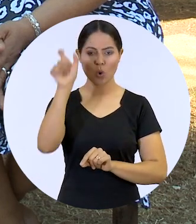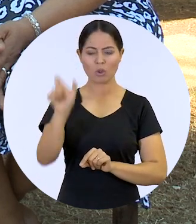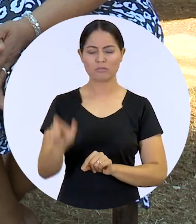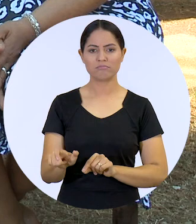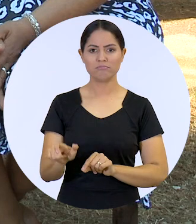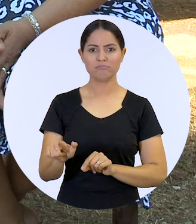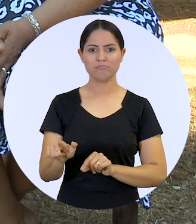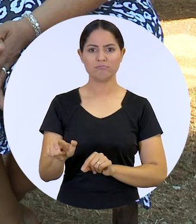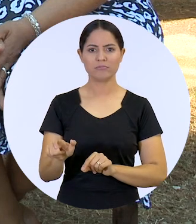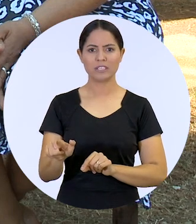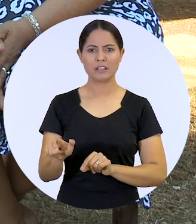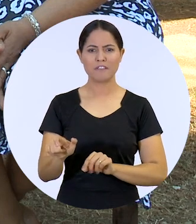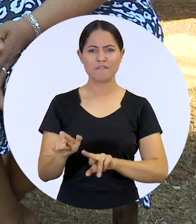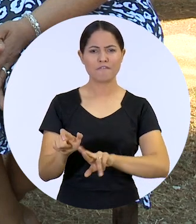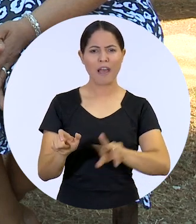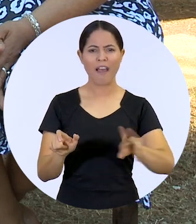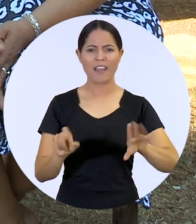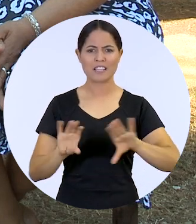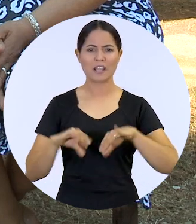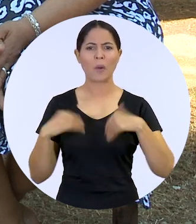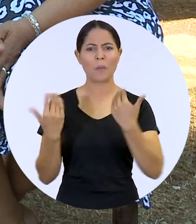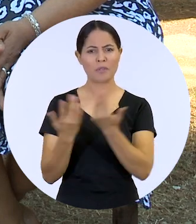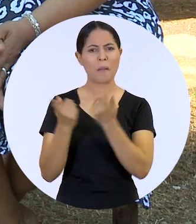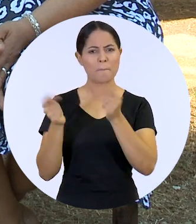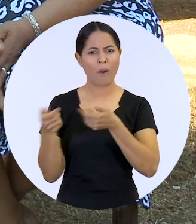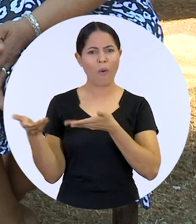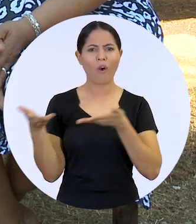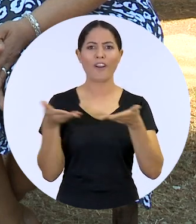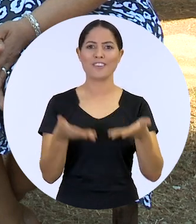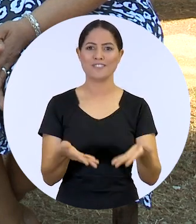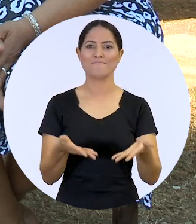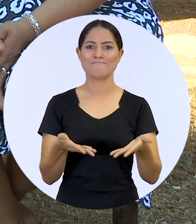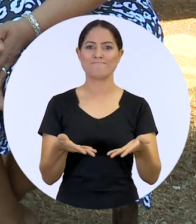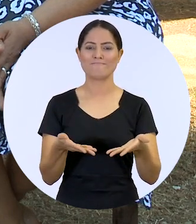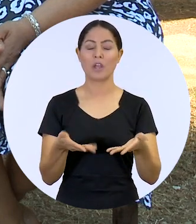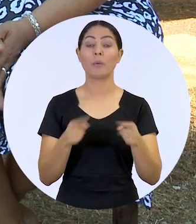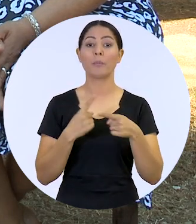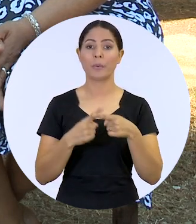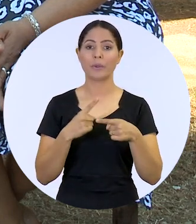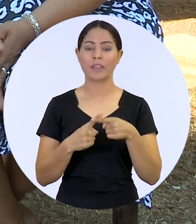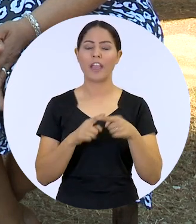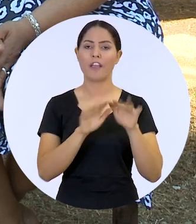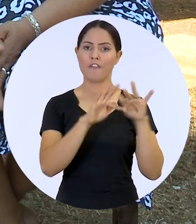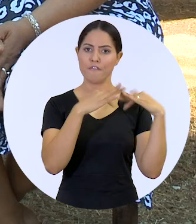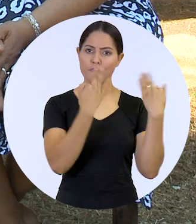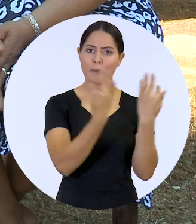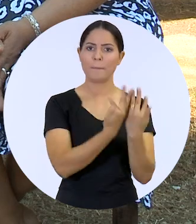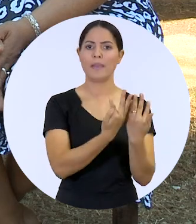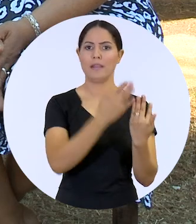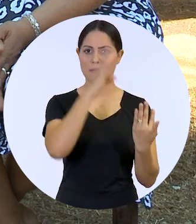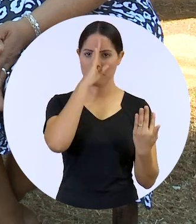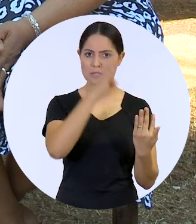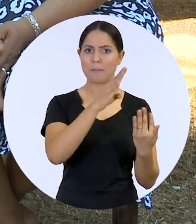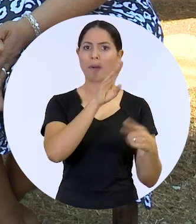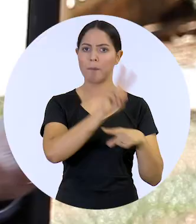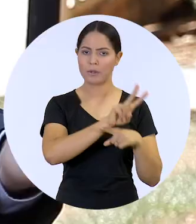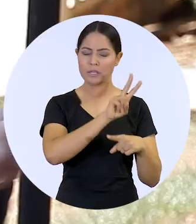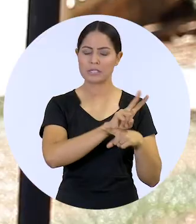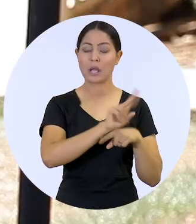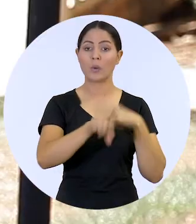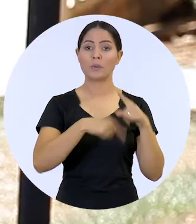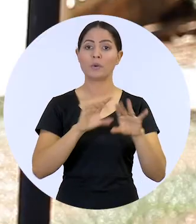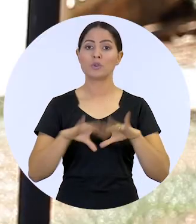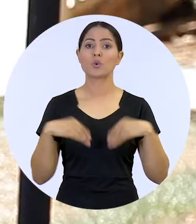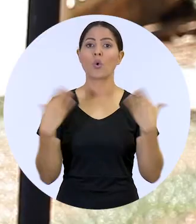ter esse envolvimento com a comunidade. A Constituição diz, a família em primeiro lugar para cuidar, a comunidade envolvida, por isso que